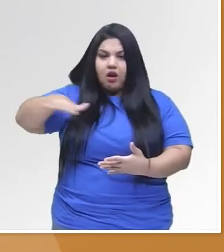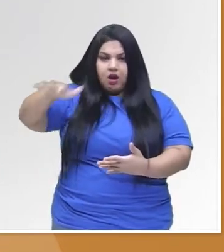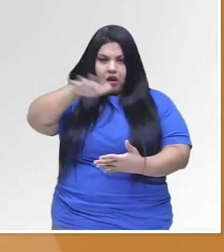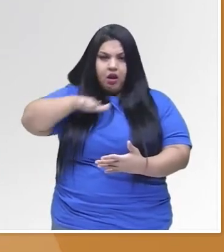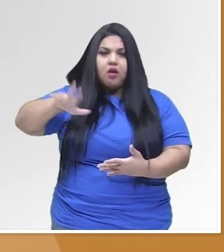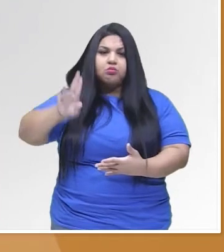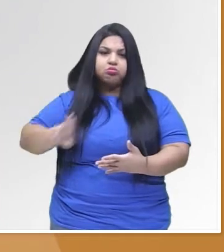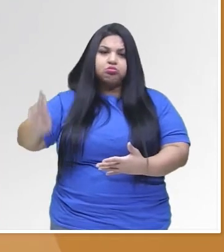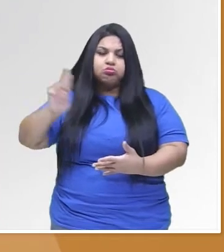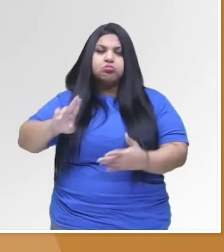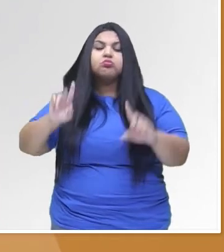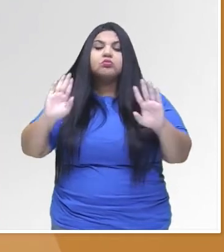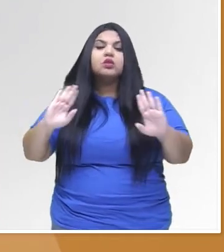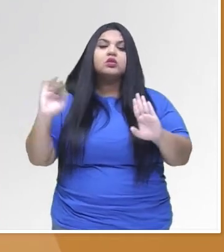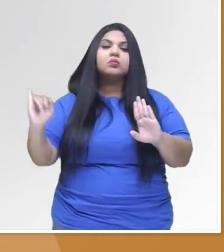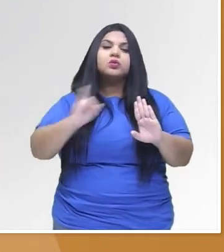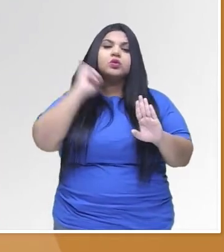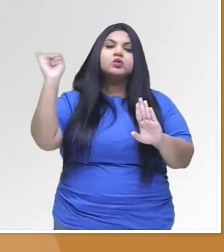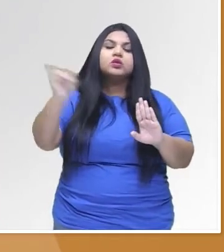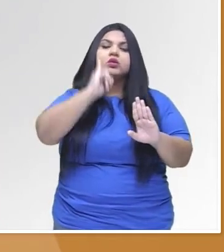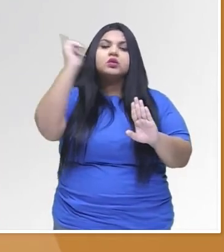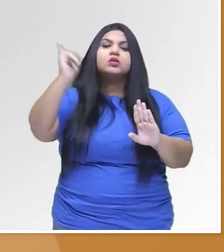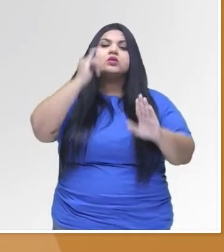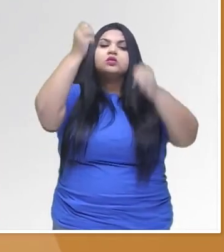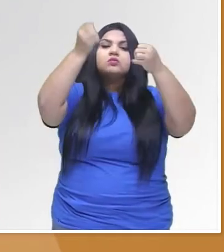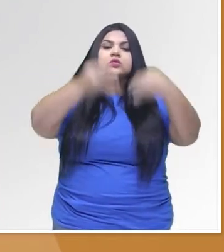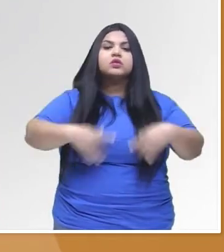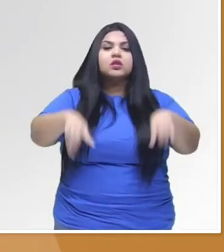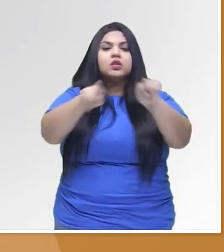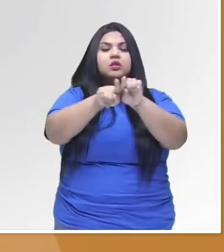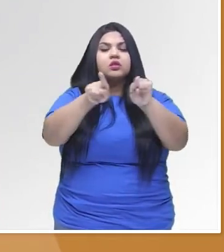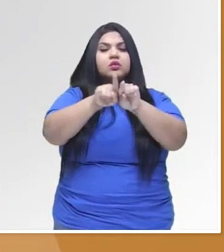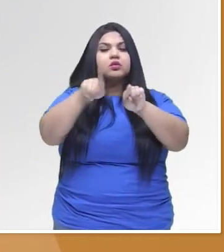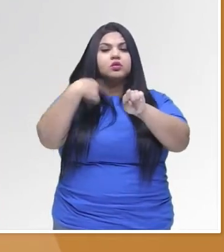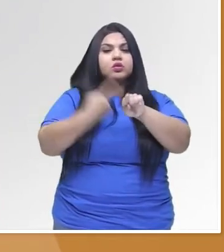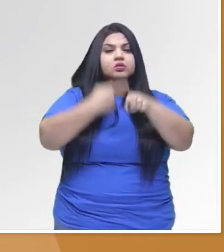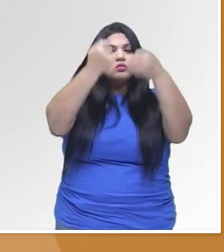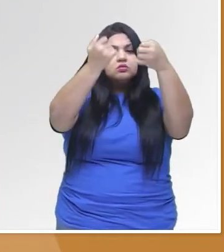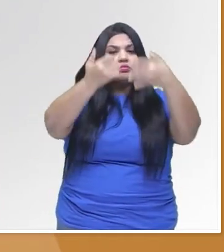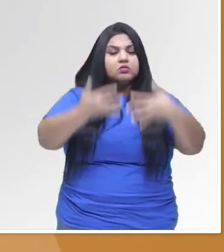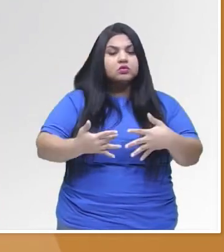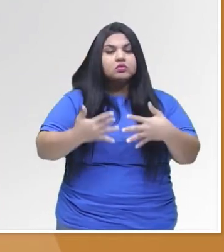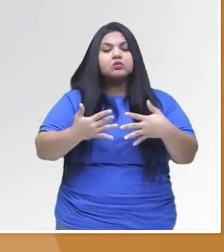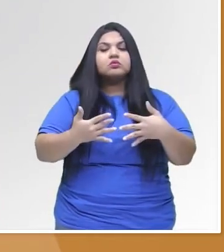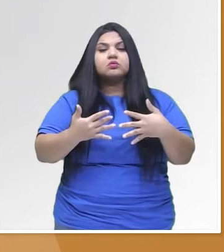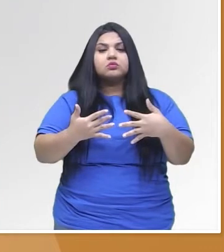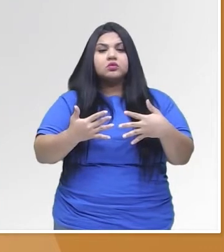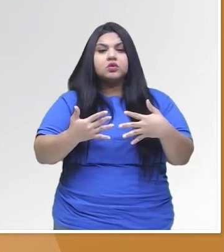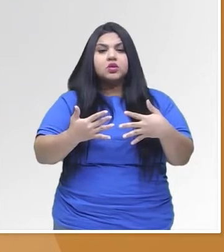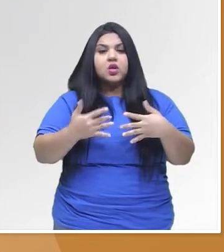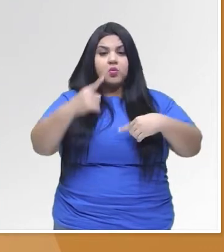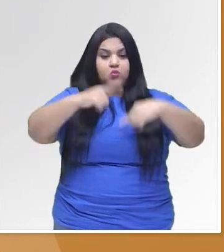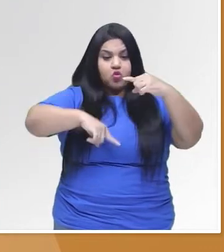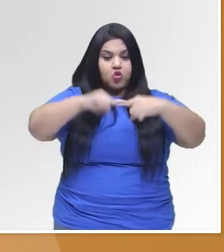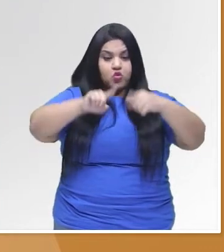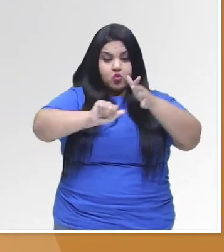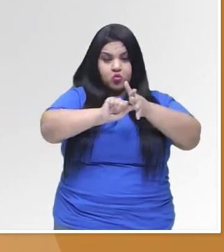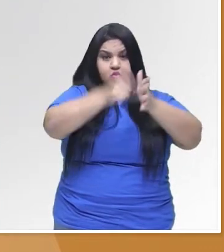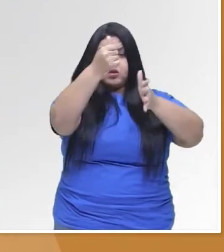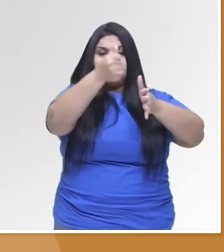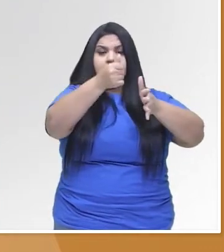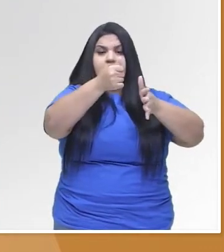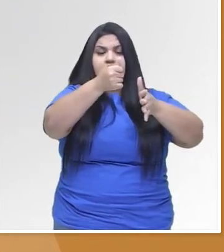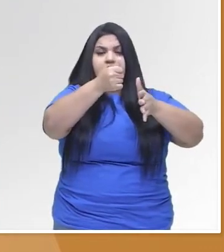tá? Importante destacar também que nós estamos falando de produtos primários, tá?